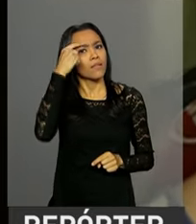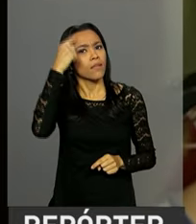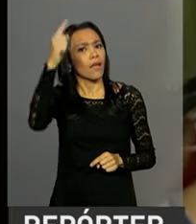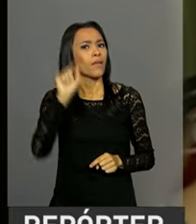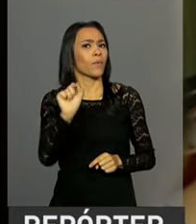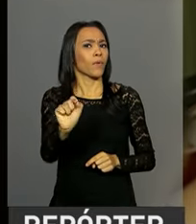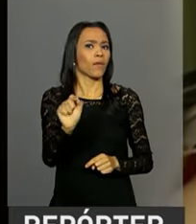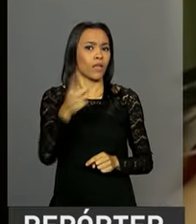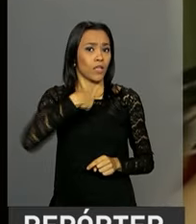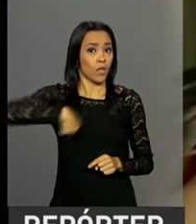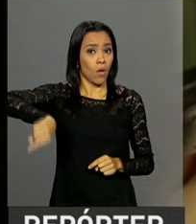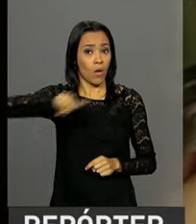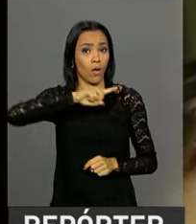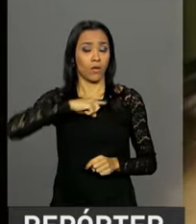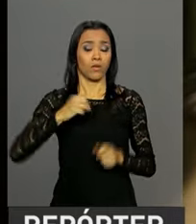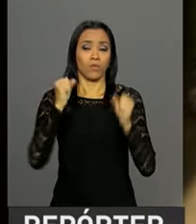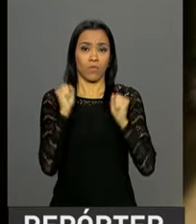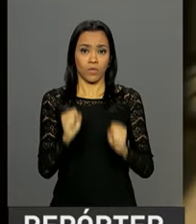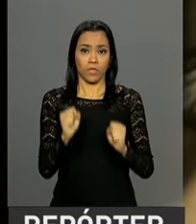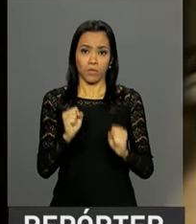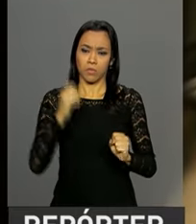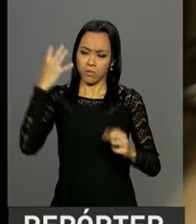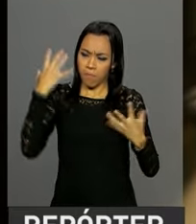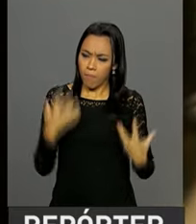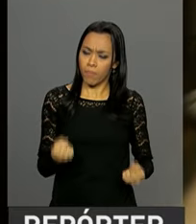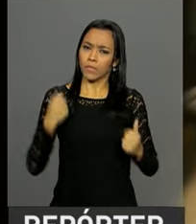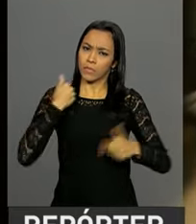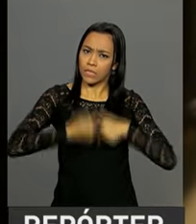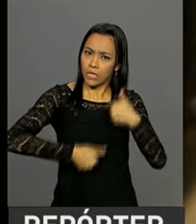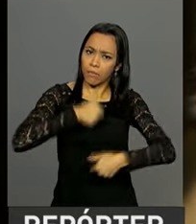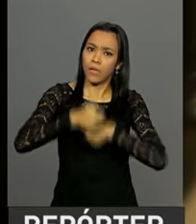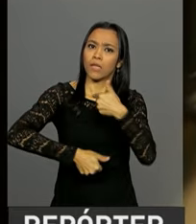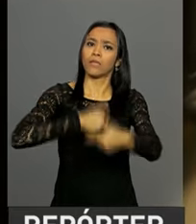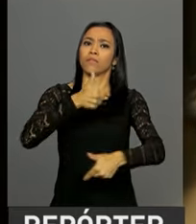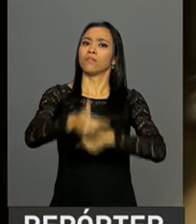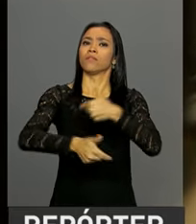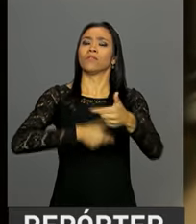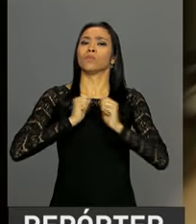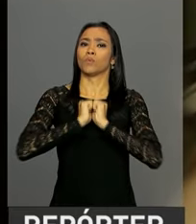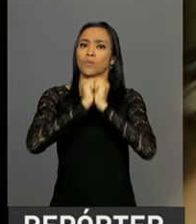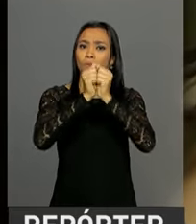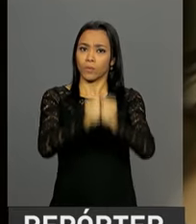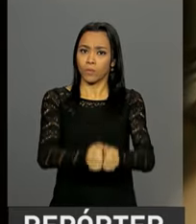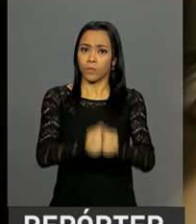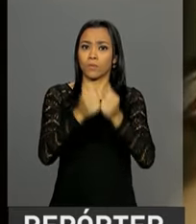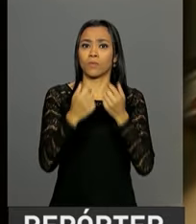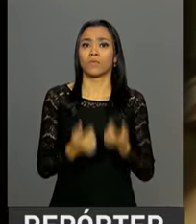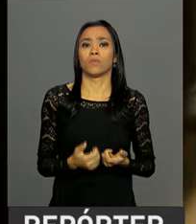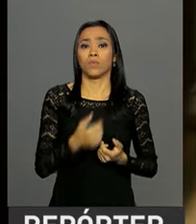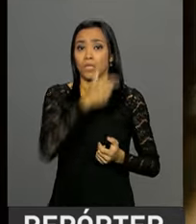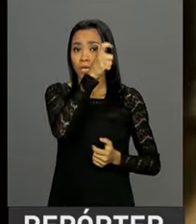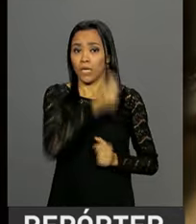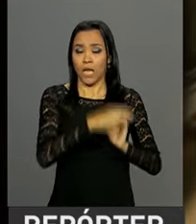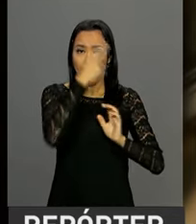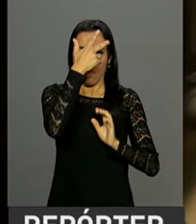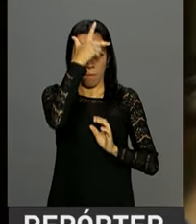possamos cada vez mais trabalhando junto com o relator e os